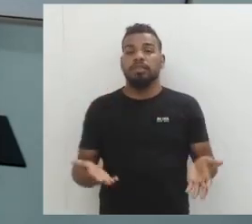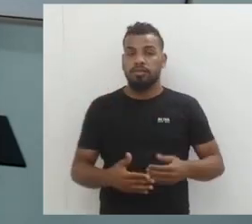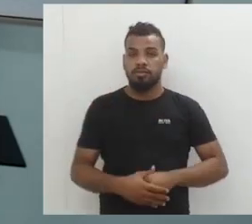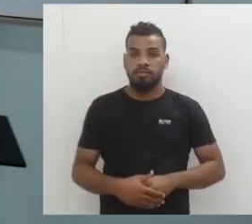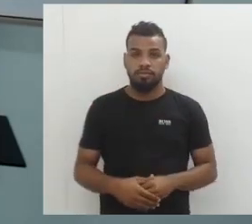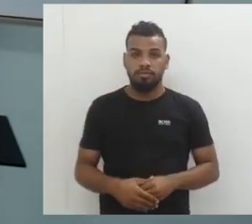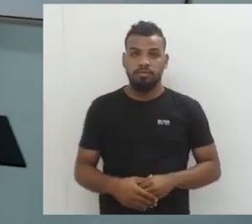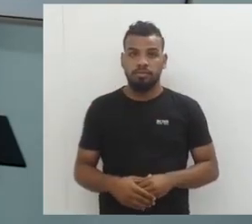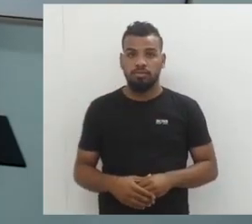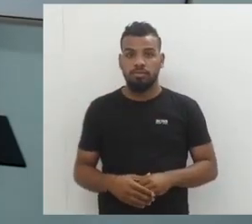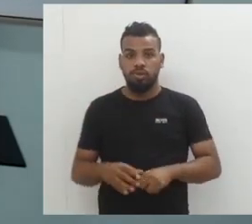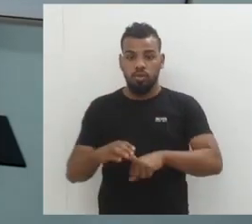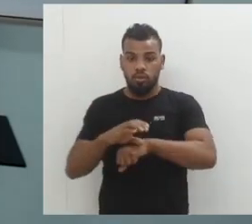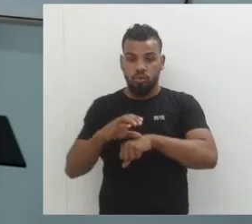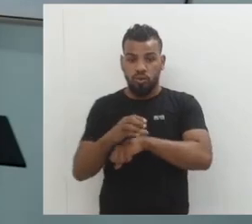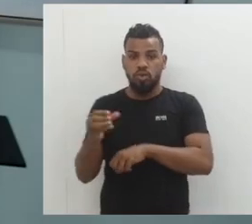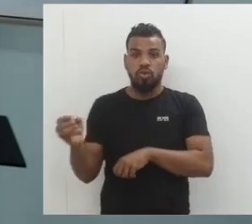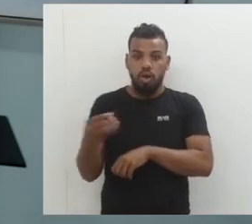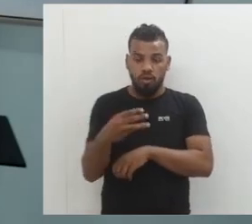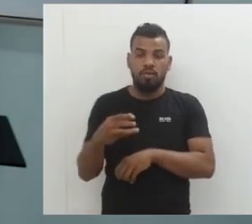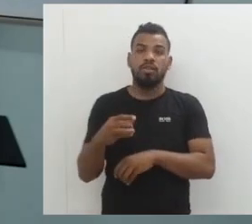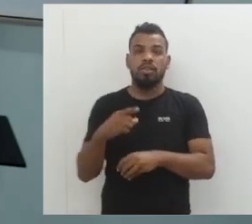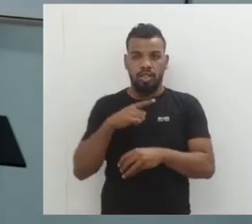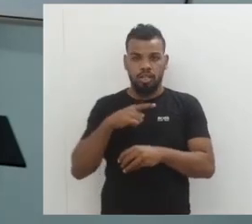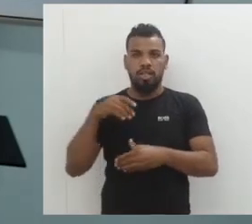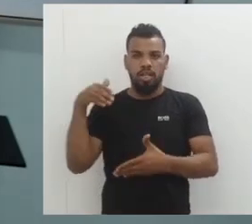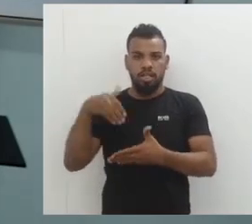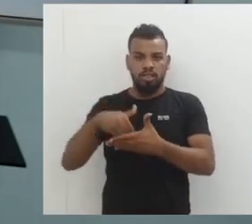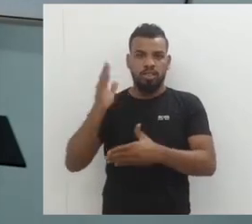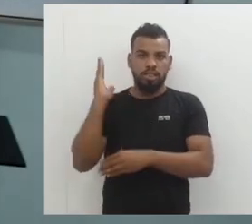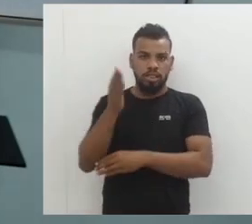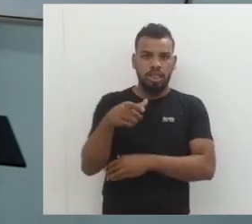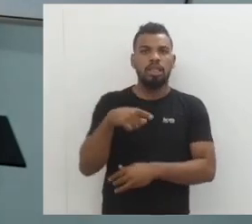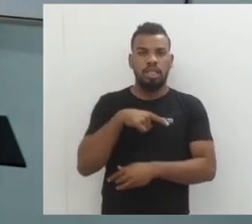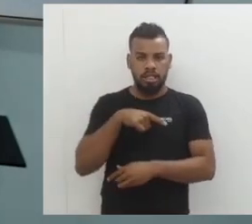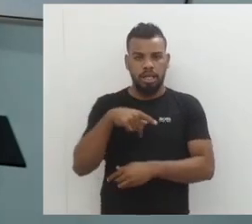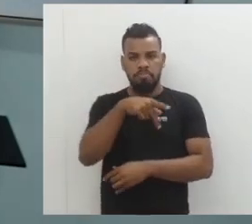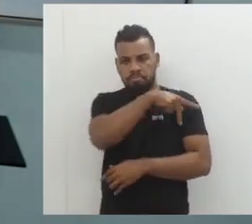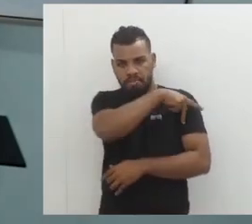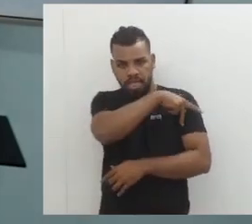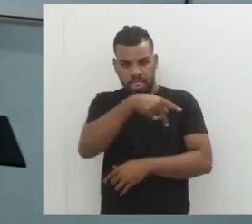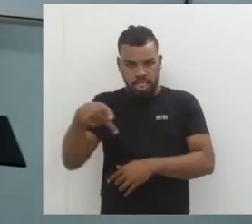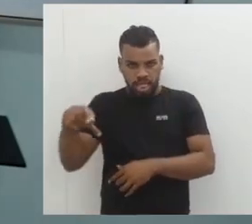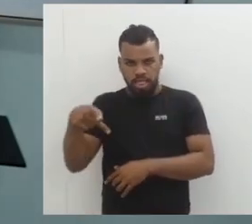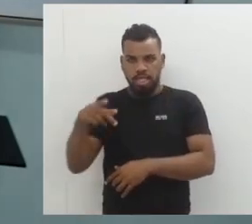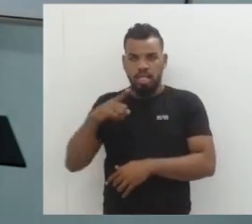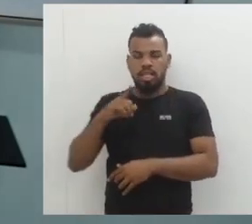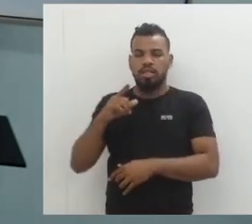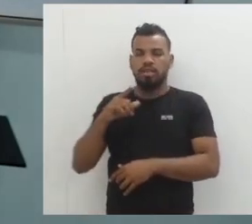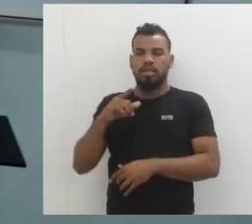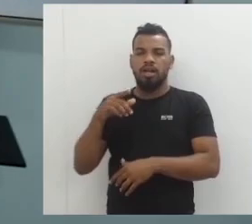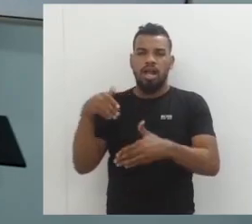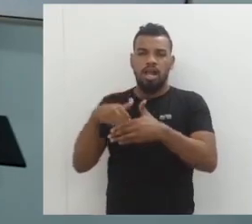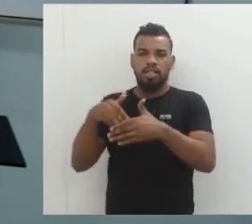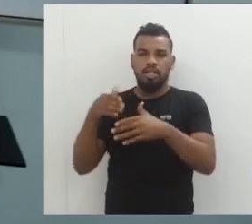nova Constituição garante as eleições diretas para presidente da República e para